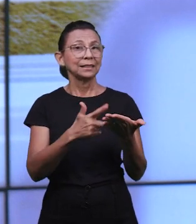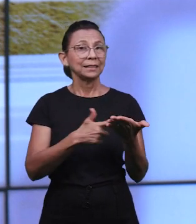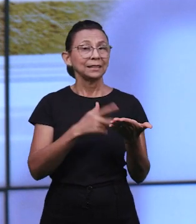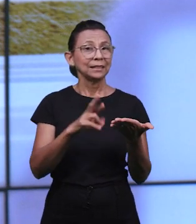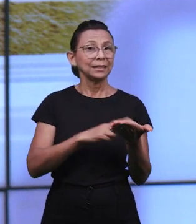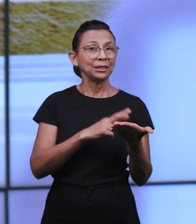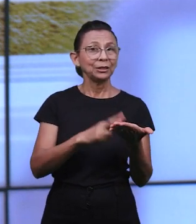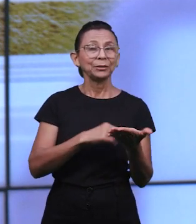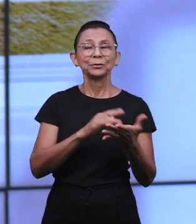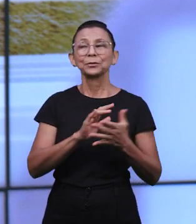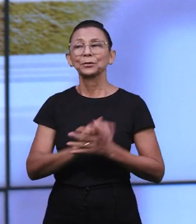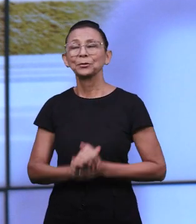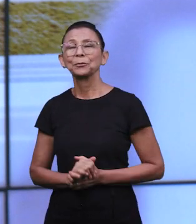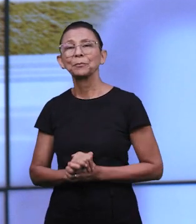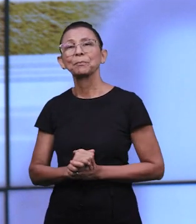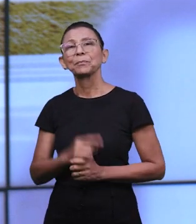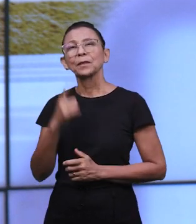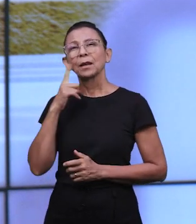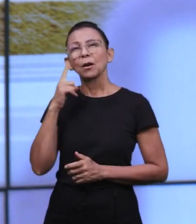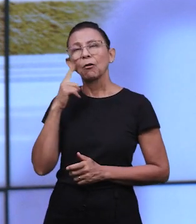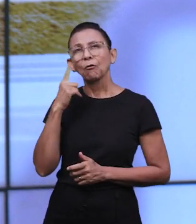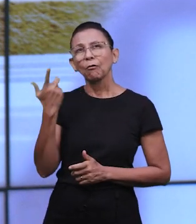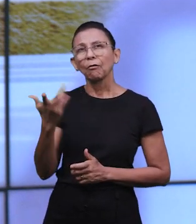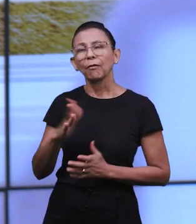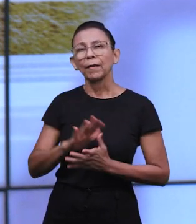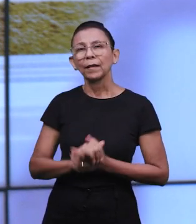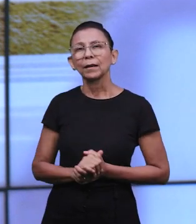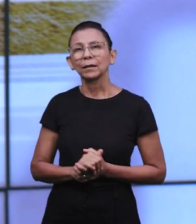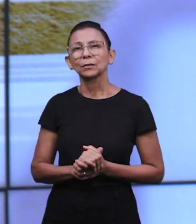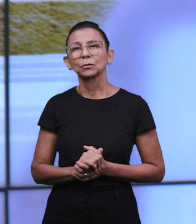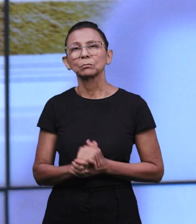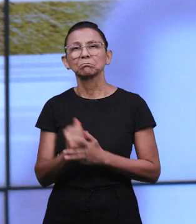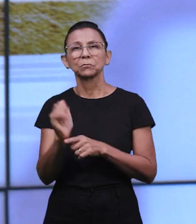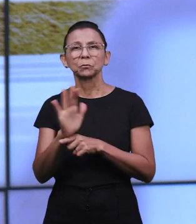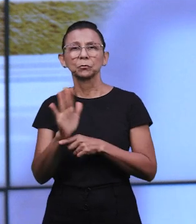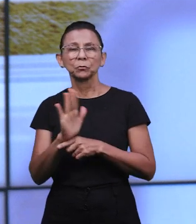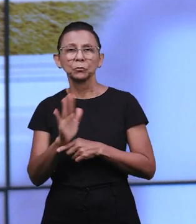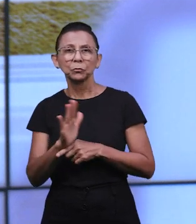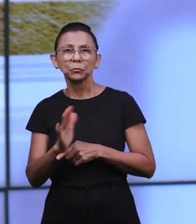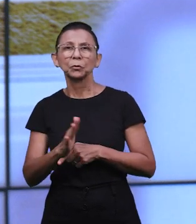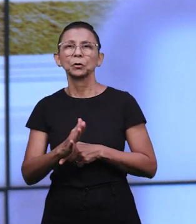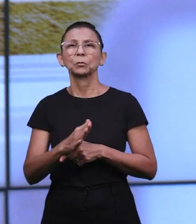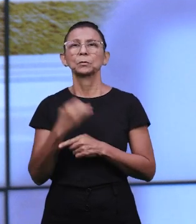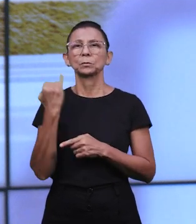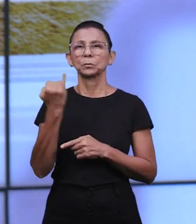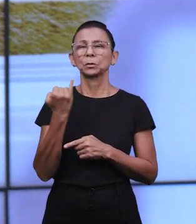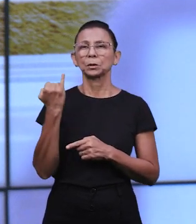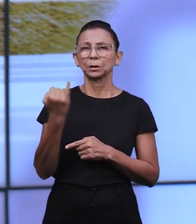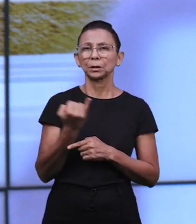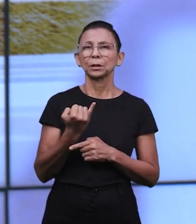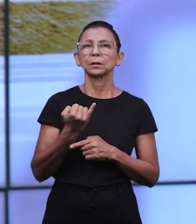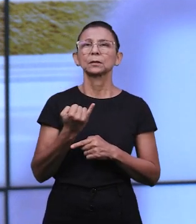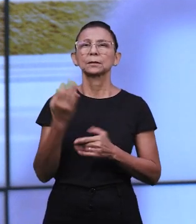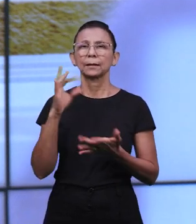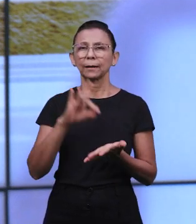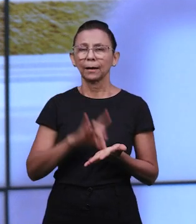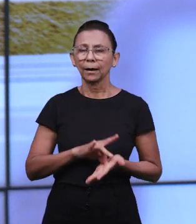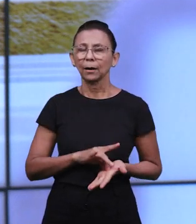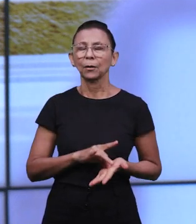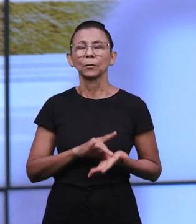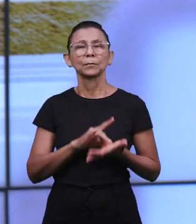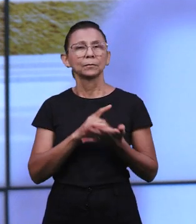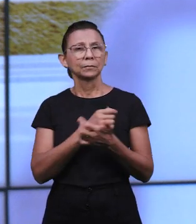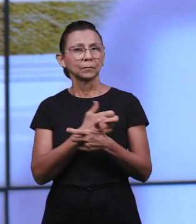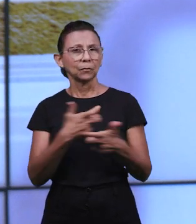um documentário sobre algo que ele deseja descobrir, sugira outros conteúdos que sejam seguros, saudáveis e que